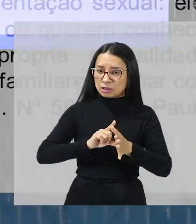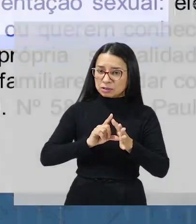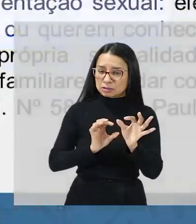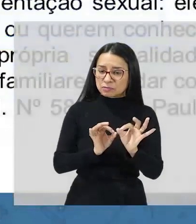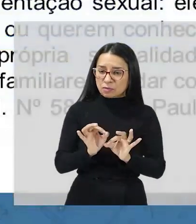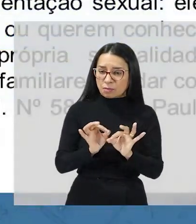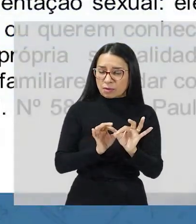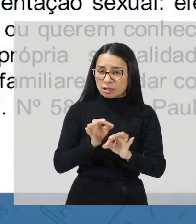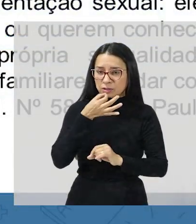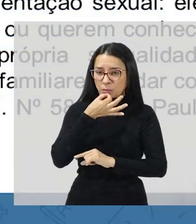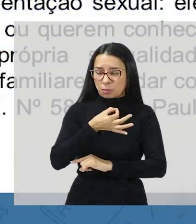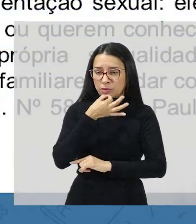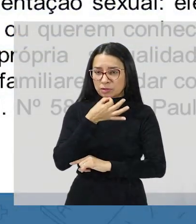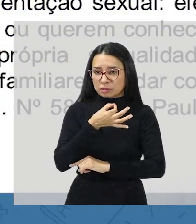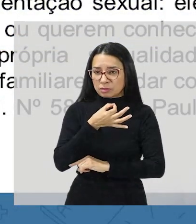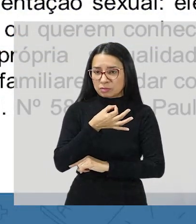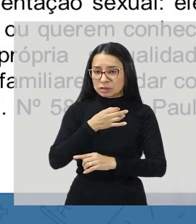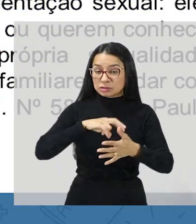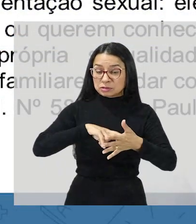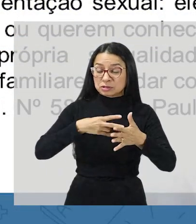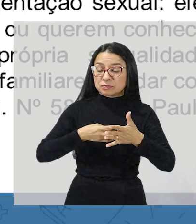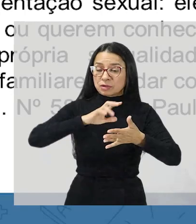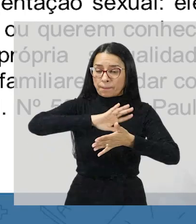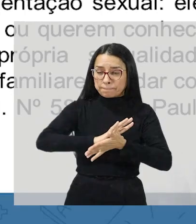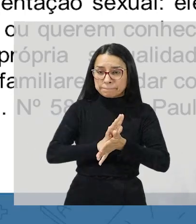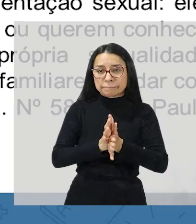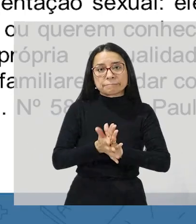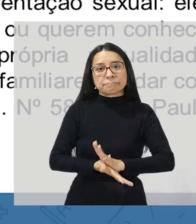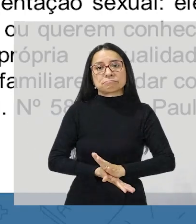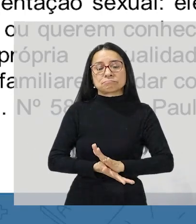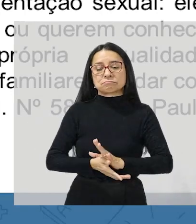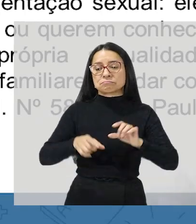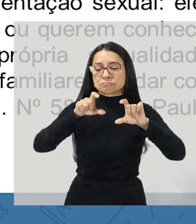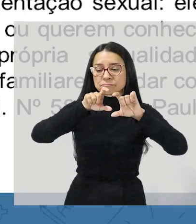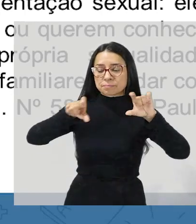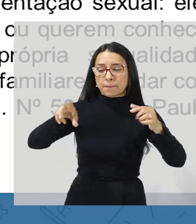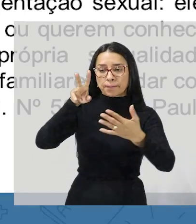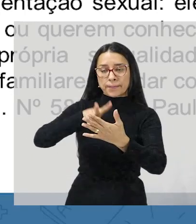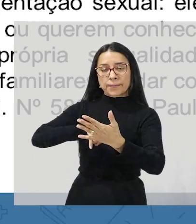sexual. Aqui a gente já tem o quê? O tema da questão.